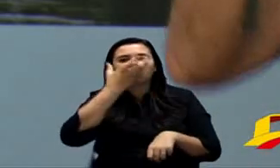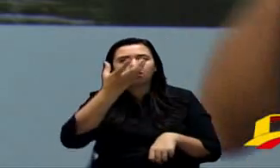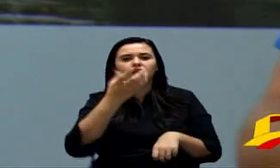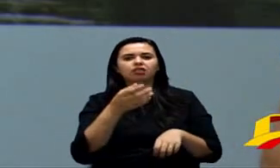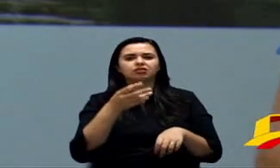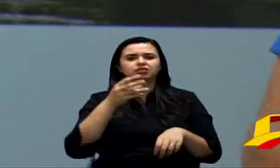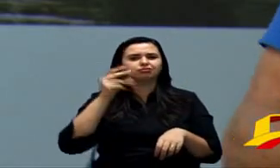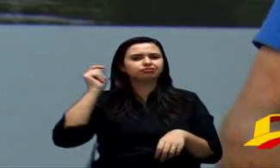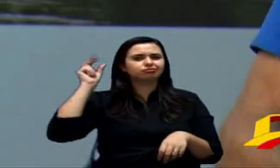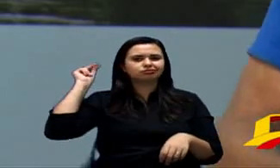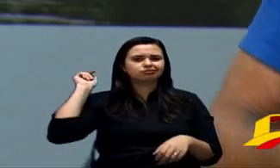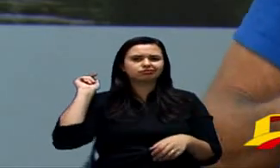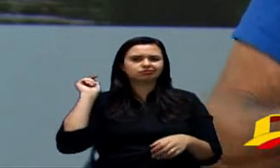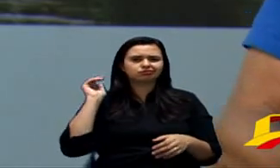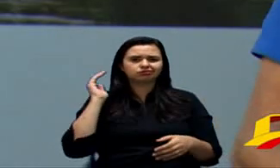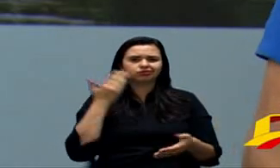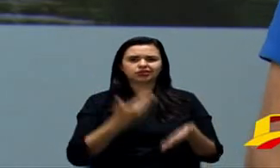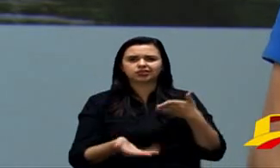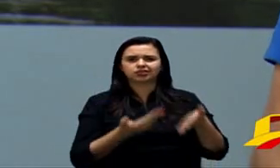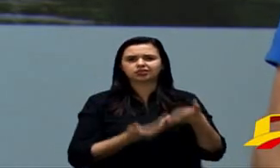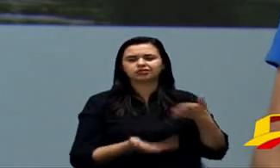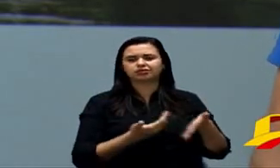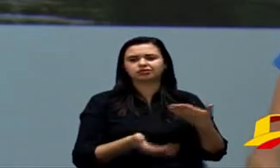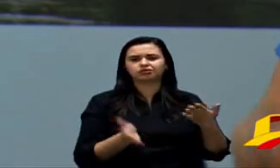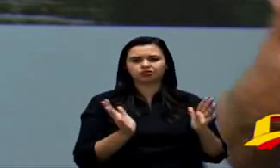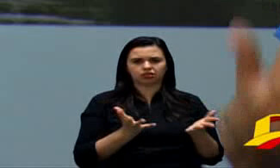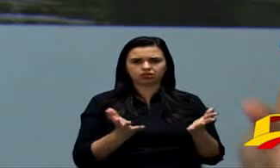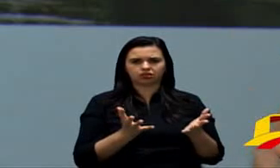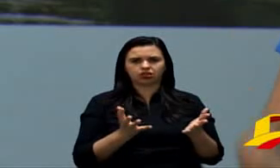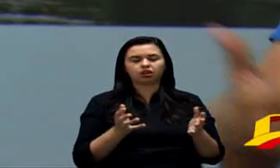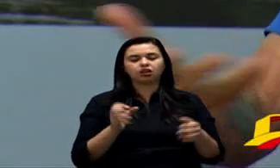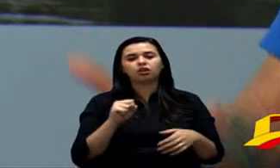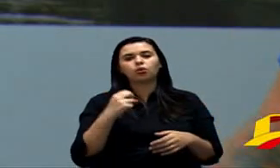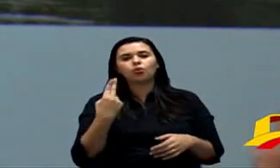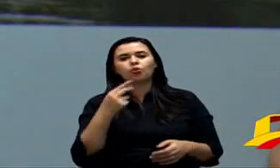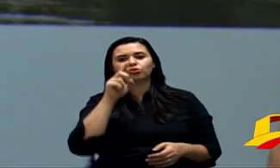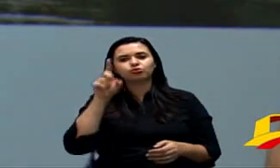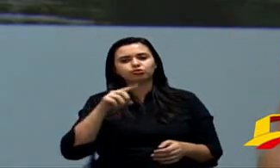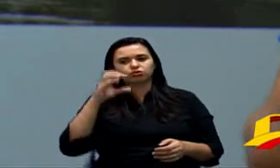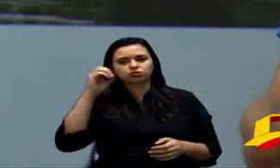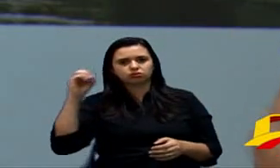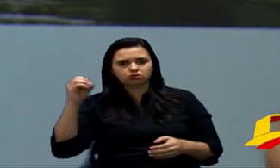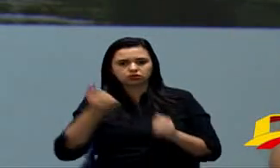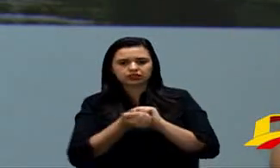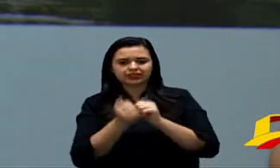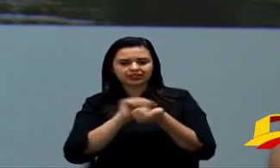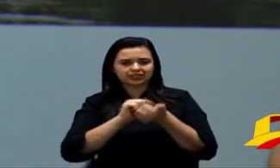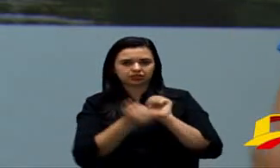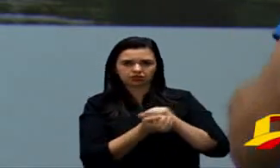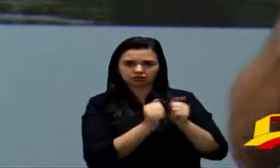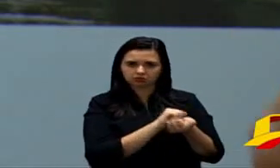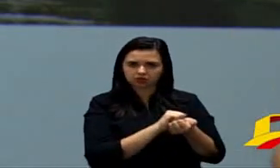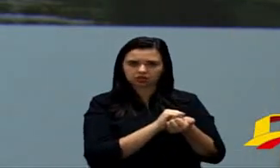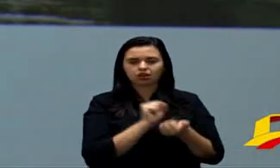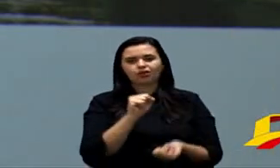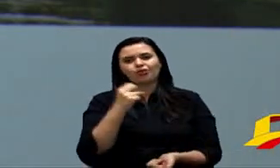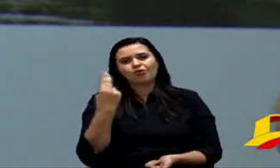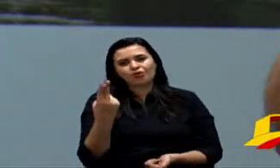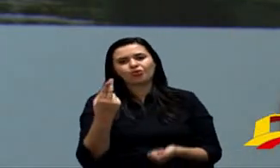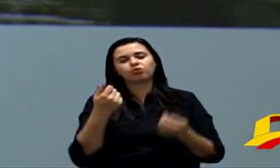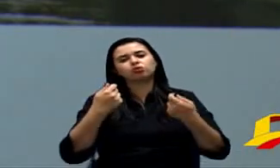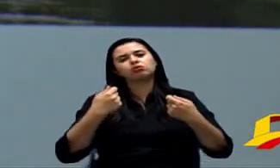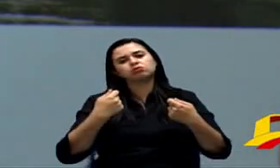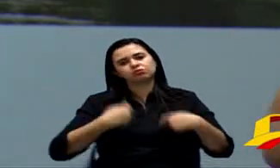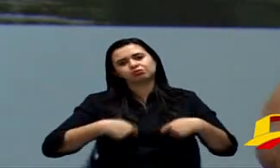Ou esse zoológico revê os seus conceitos e se adequa a uma nova realidade, a novos paradigmas, ou ele, de fato,